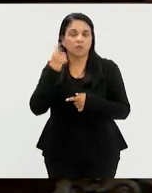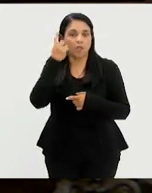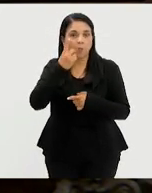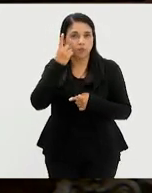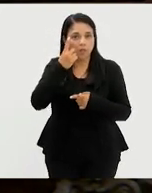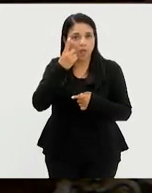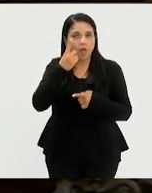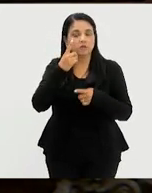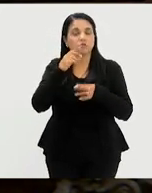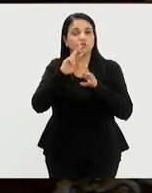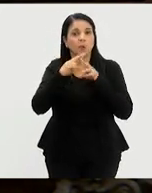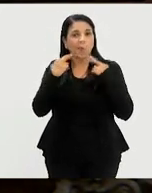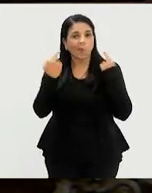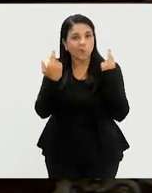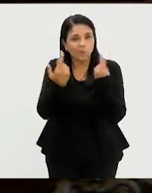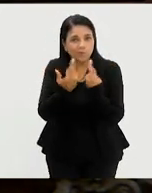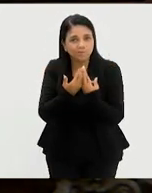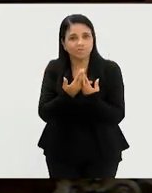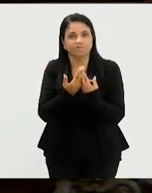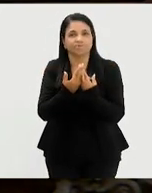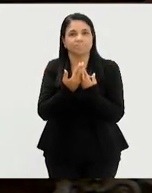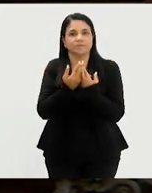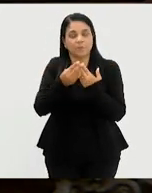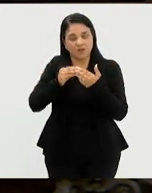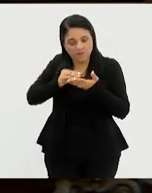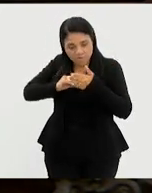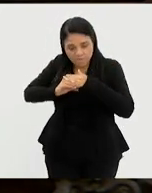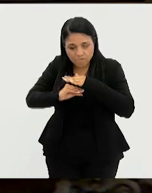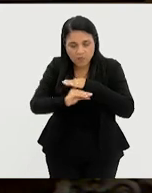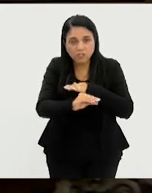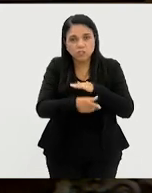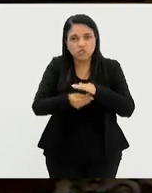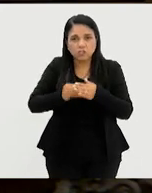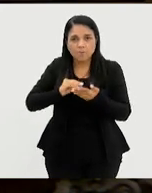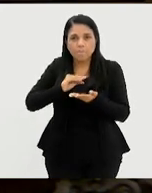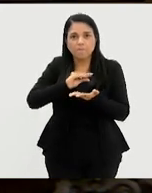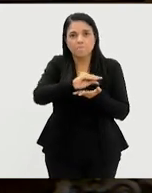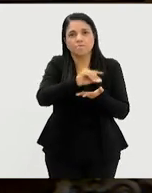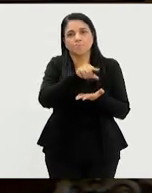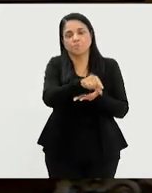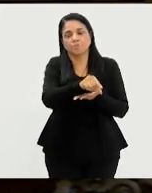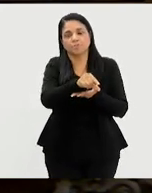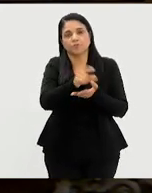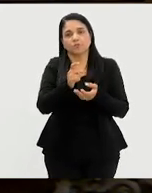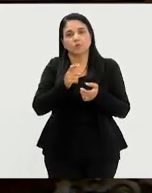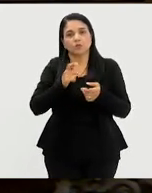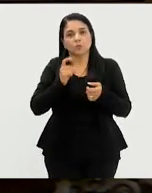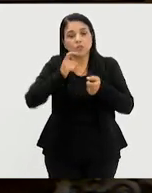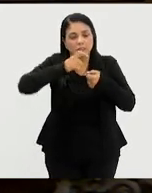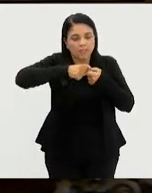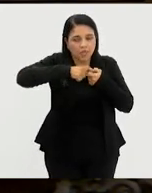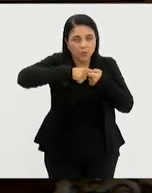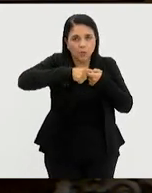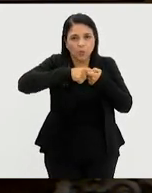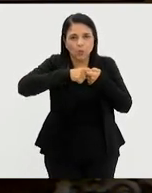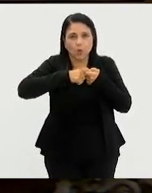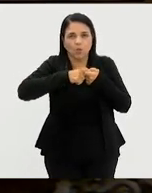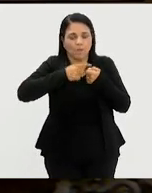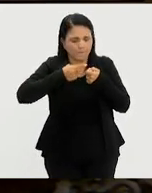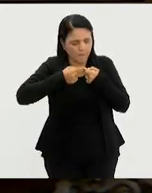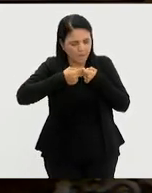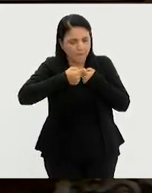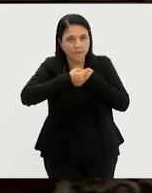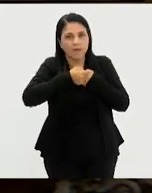reunião para fazer investimento no nosso interior do Estado do Rio de Janeiro Muito